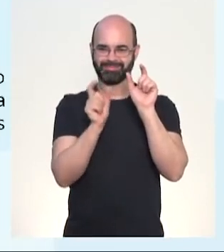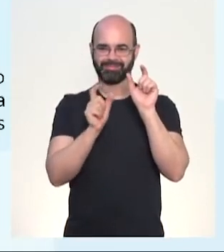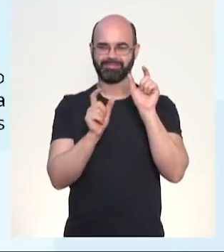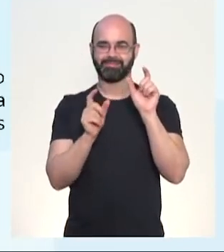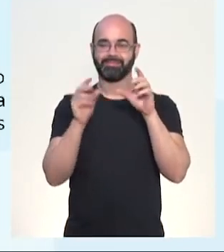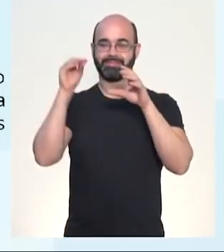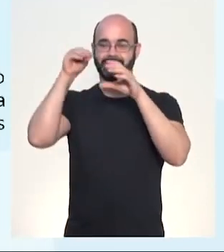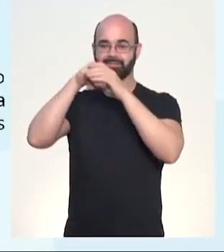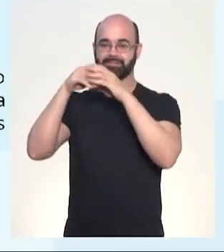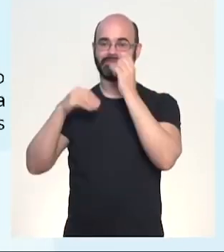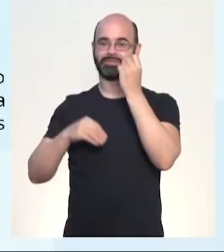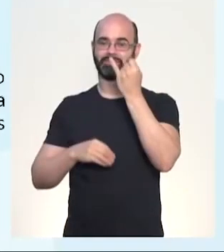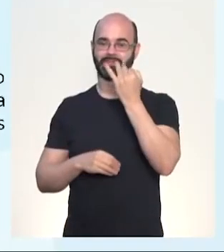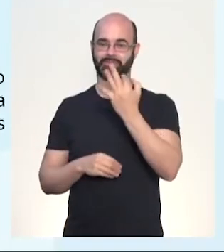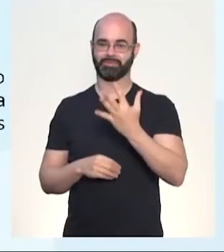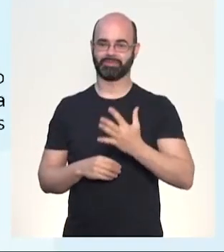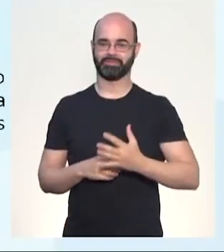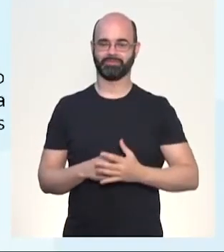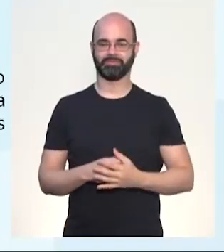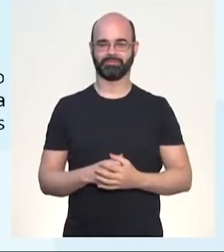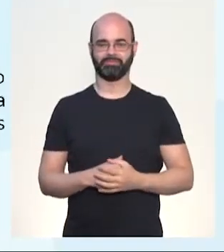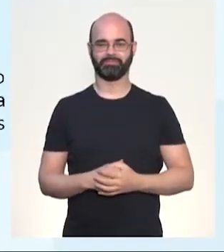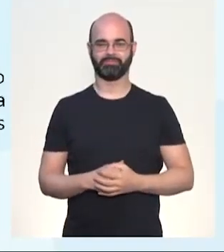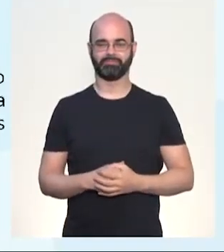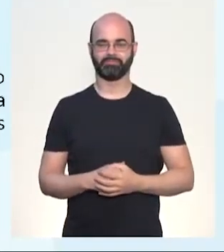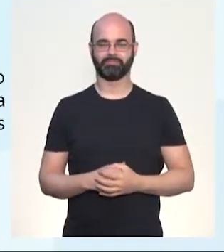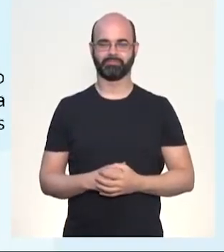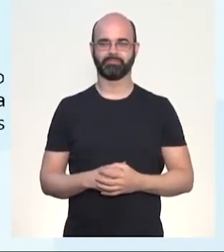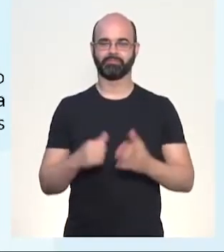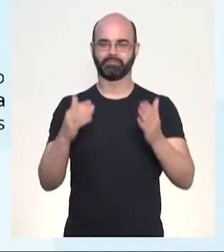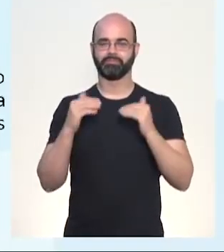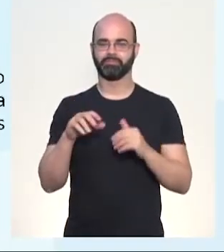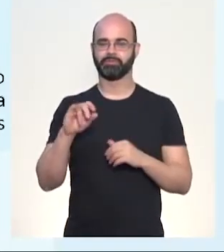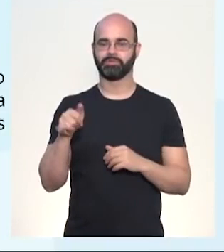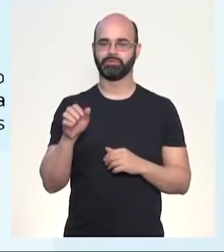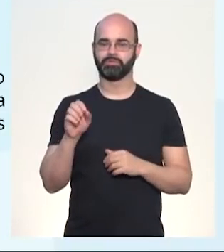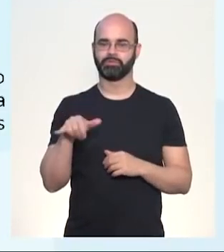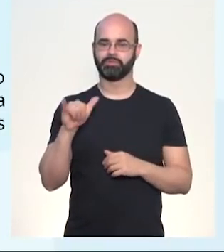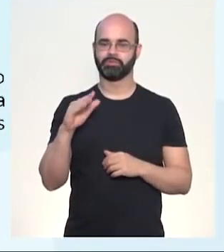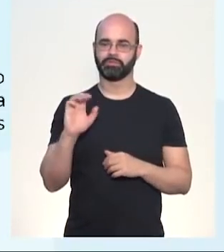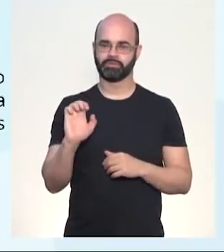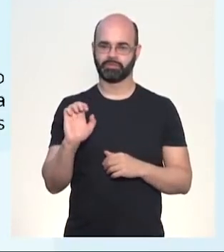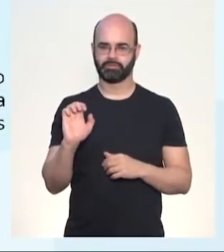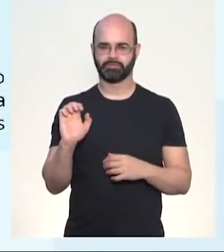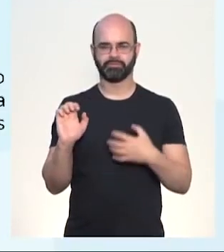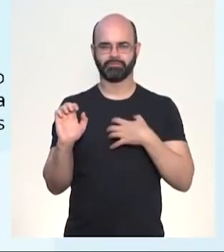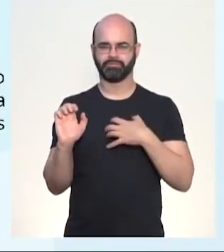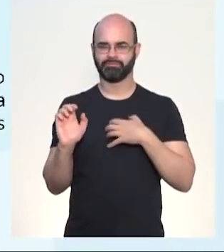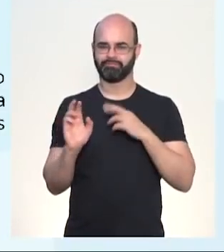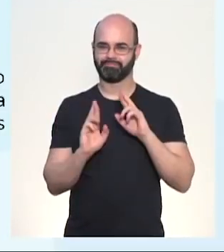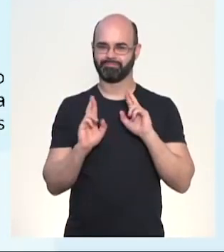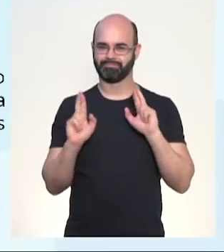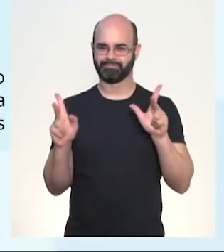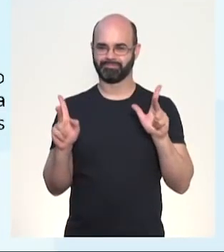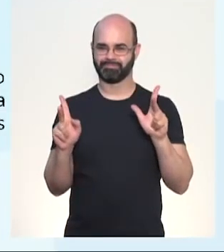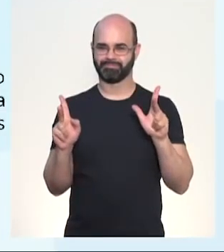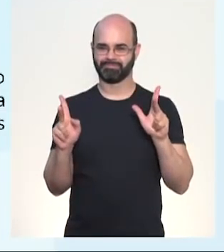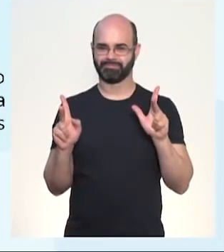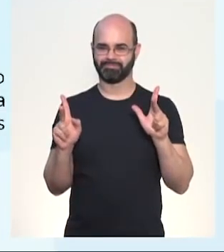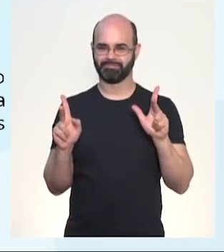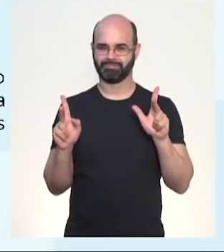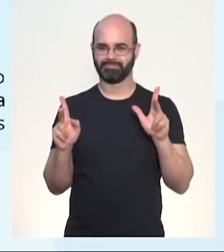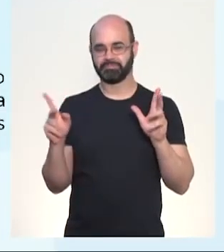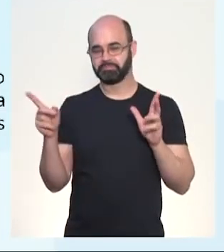as peças, né, que compõem essa sequência. A Joyce, ela encontrou uma outra lei de formação